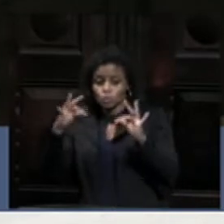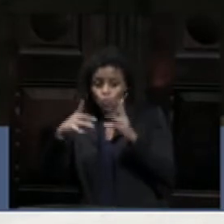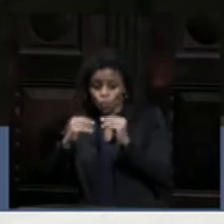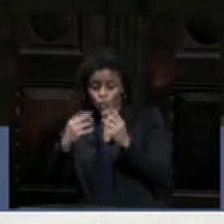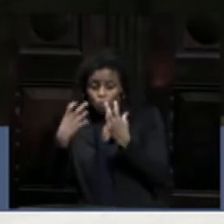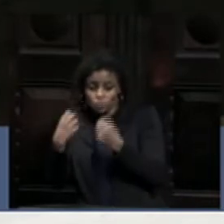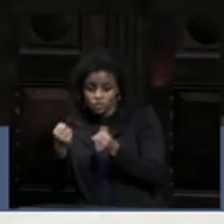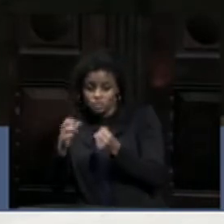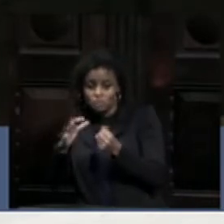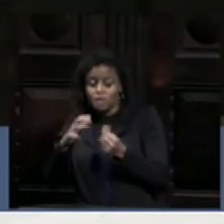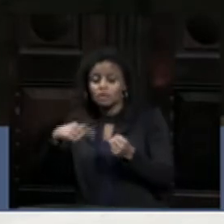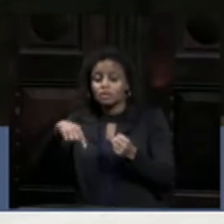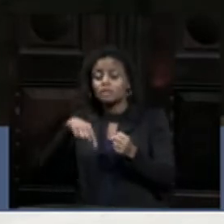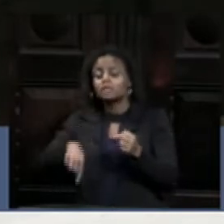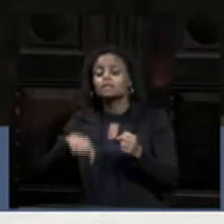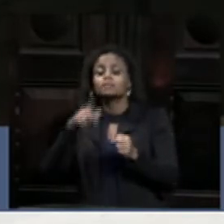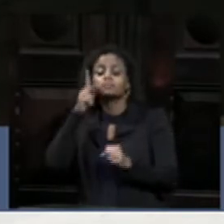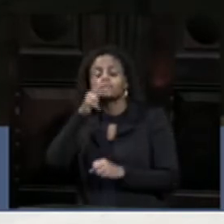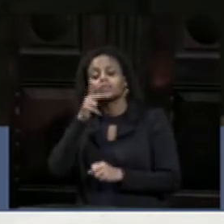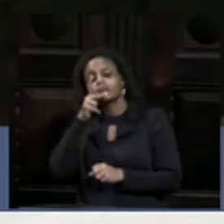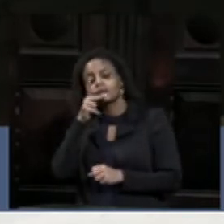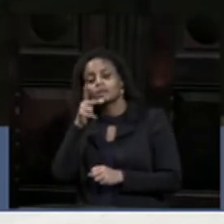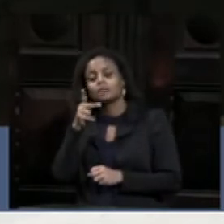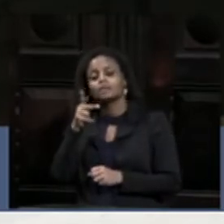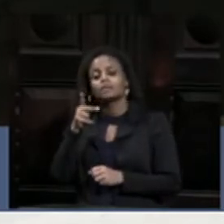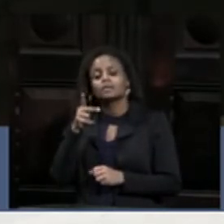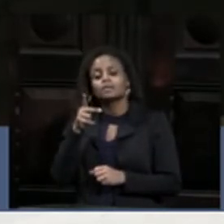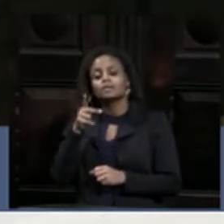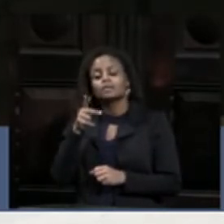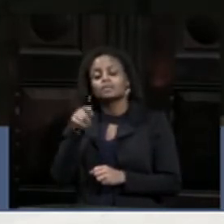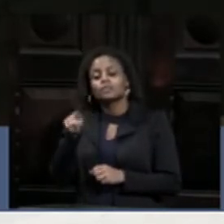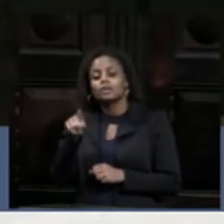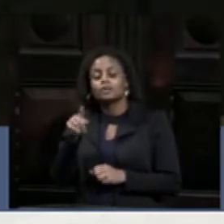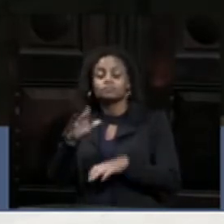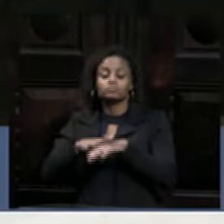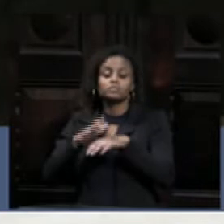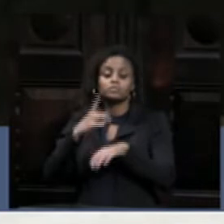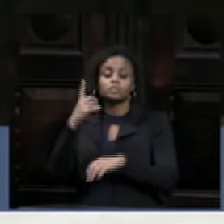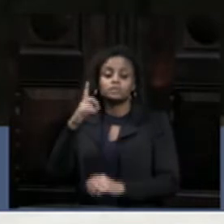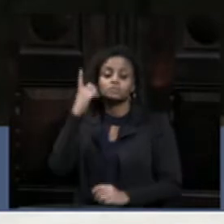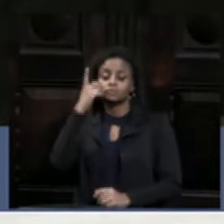plenário, o deputado Paulo Ramos, ele incluiu uma emenda